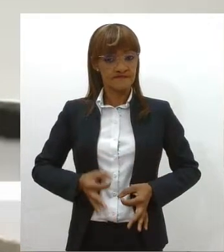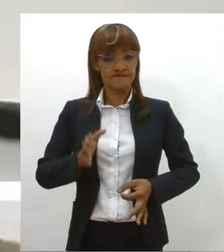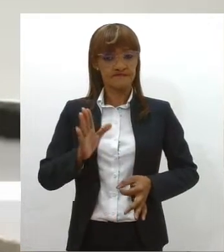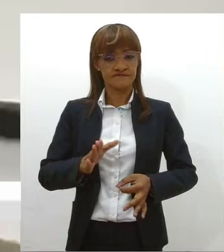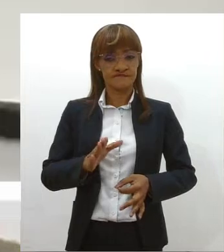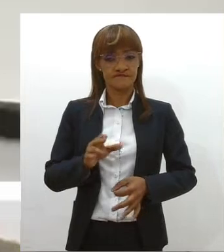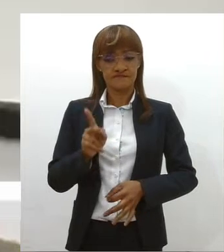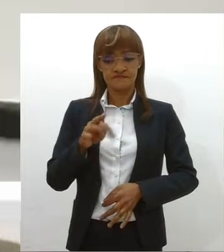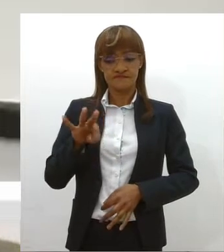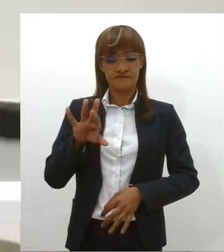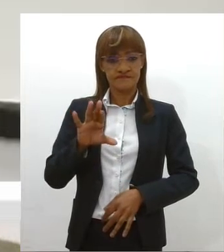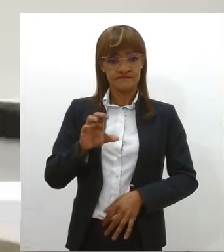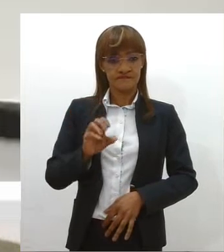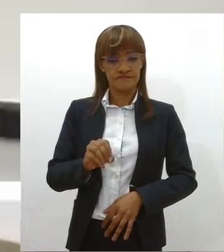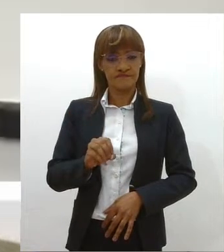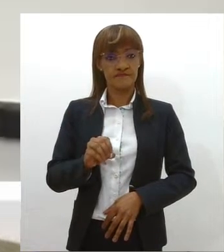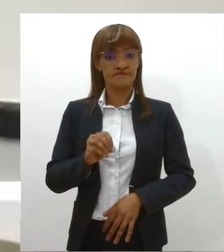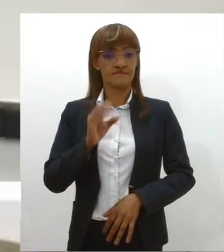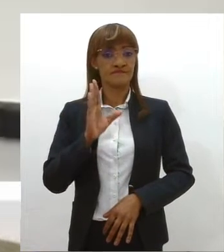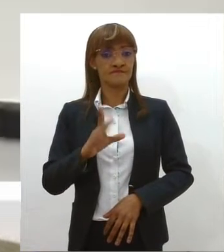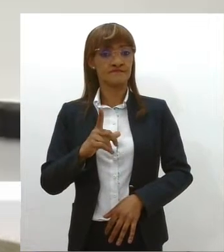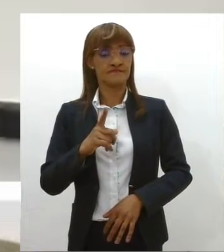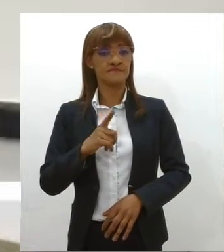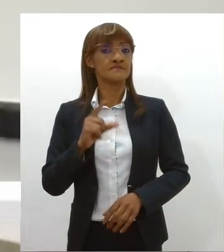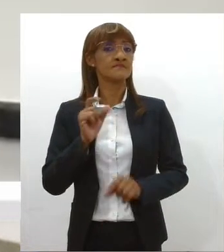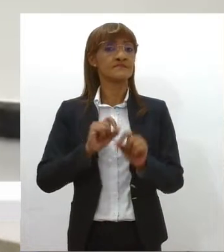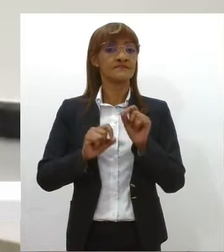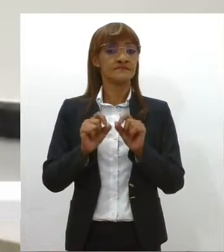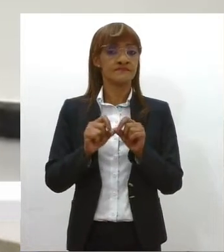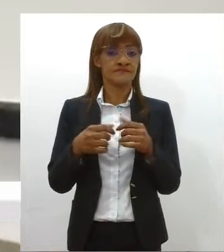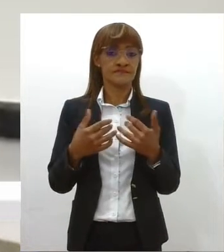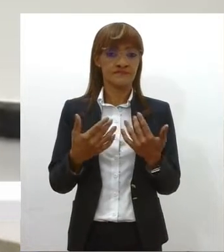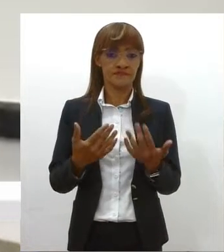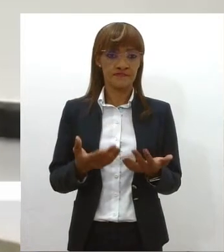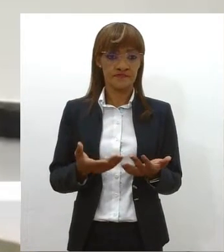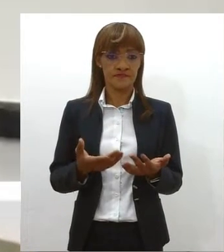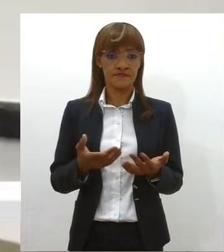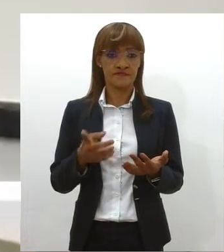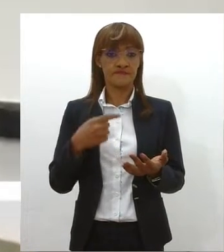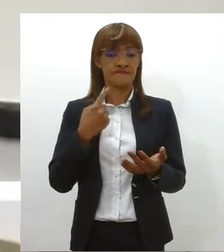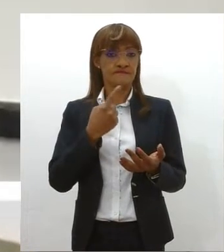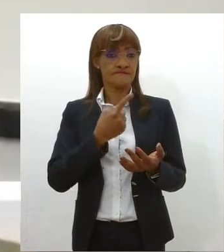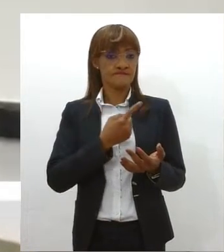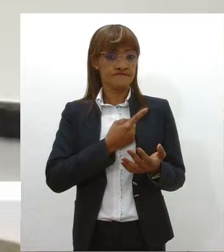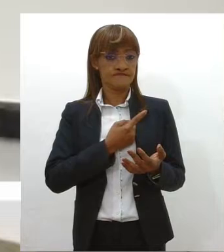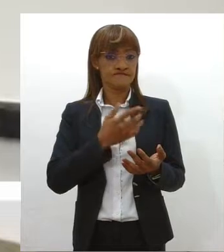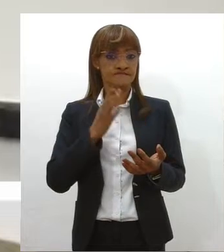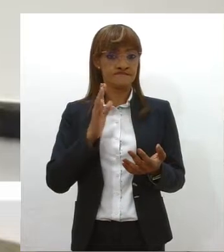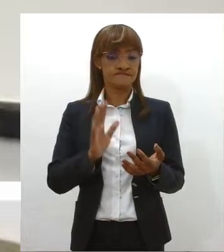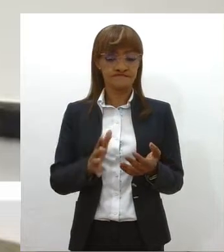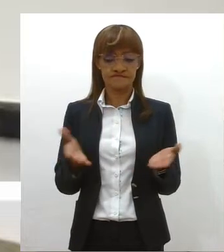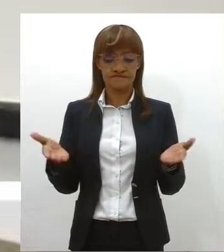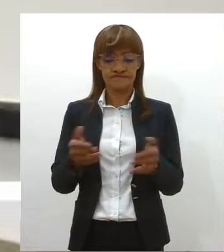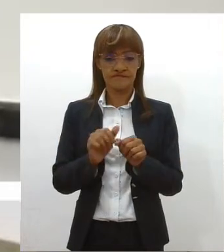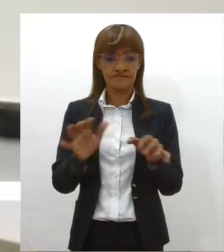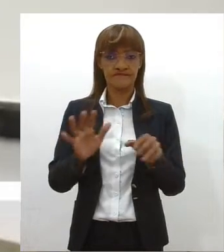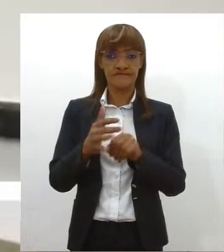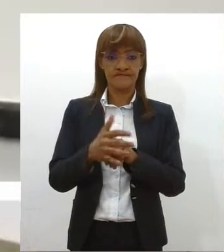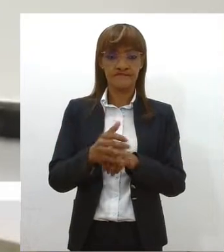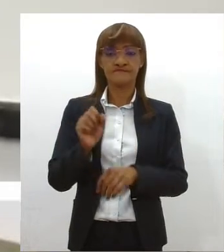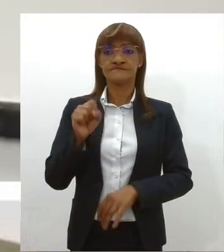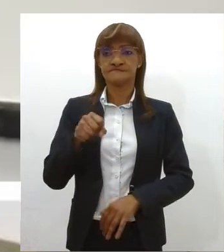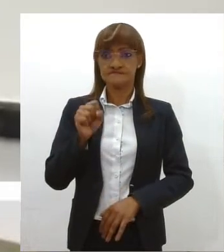do sistema imune no endométrio. Então, no momento que a gente está passando por uma infecção de Covid, tem chance, sim, de haver